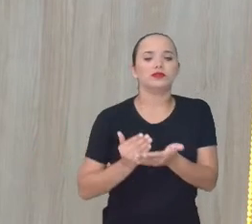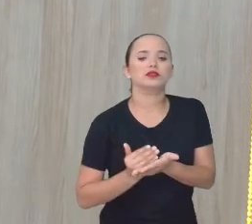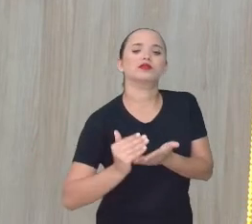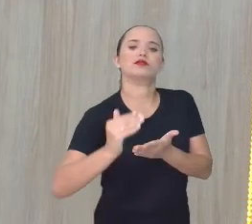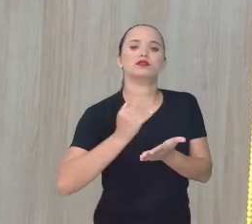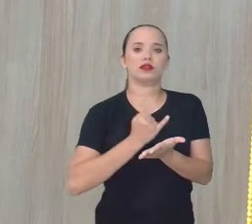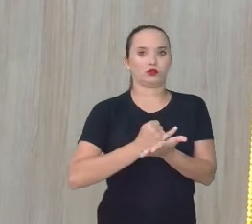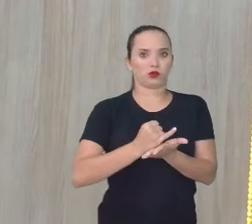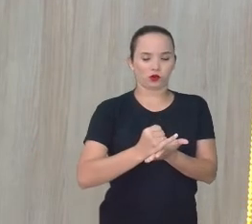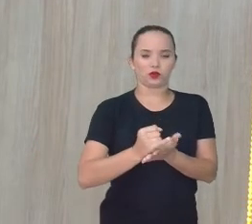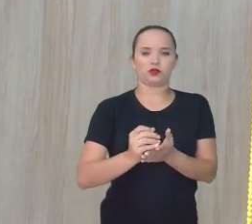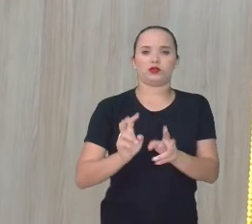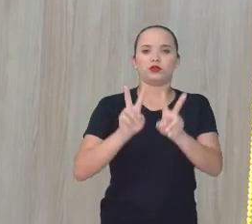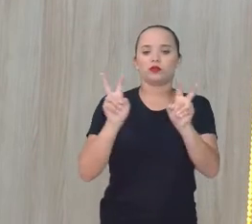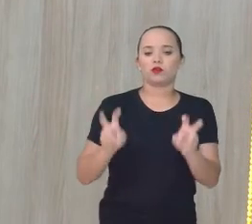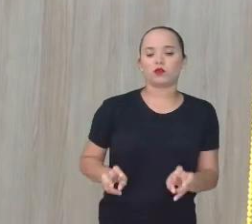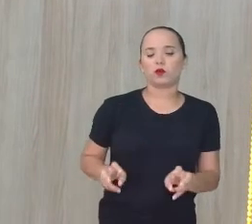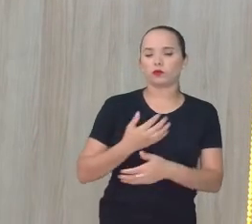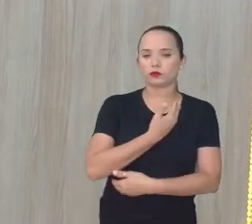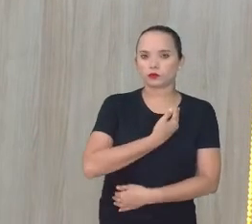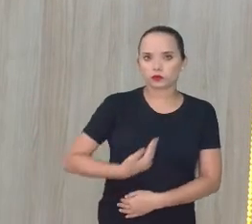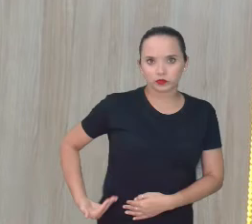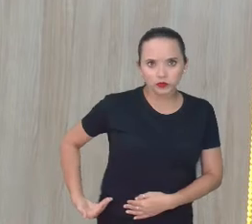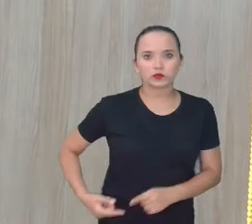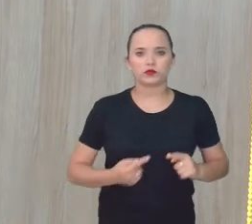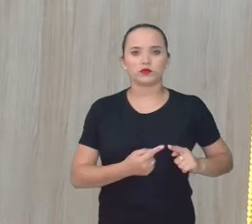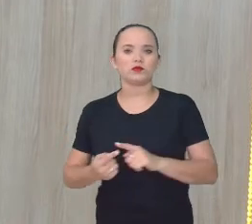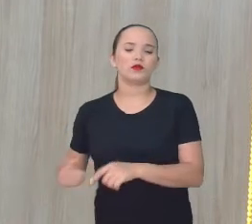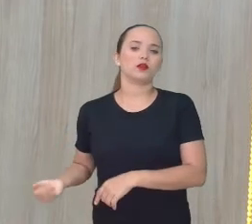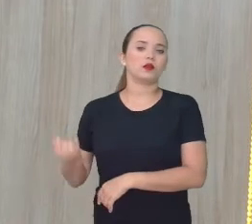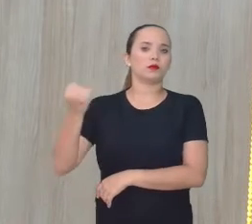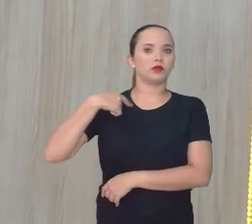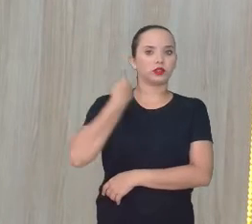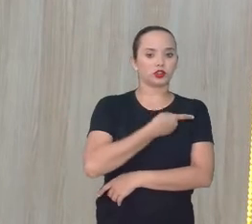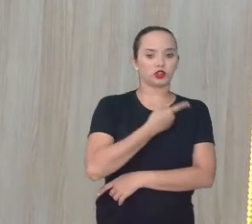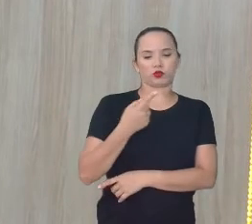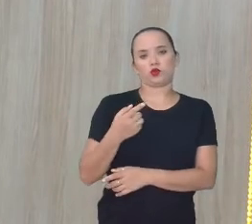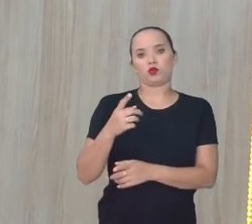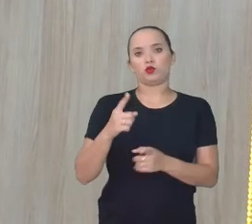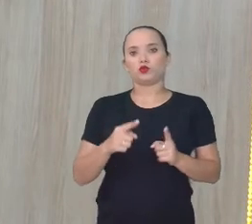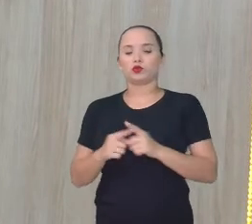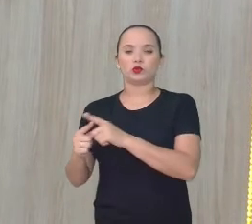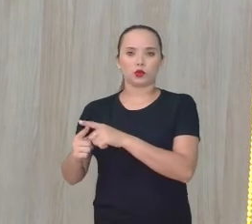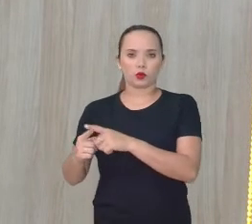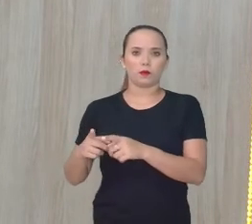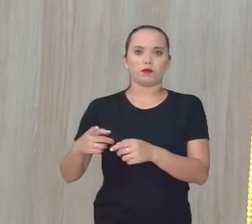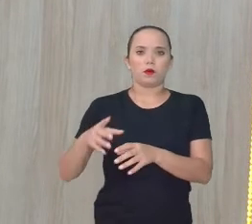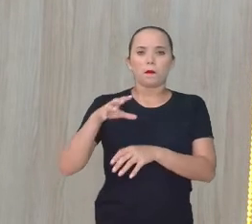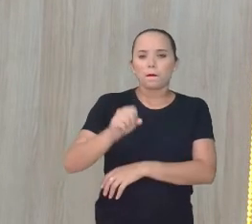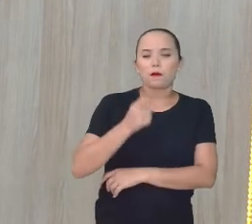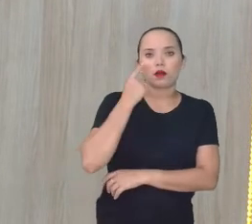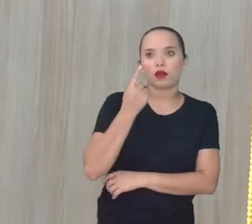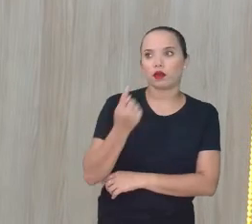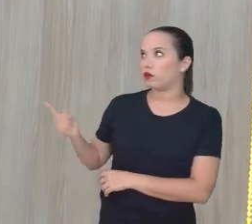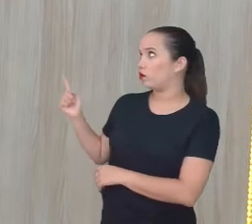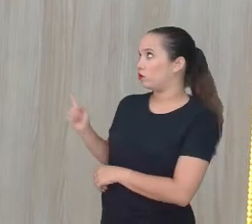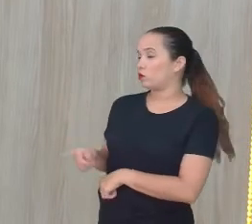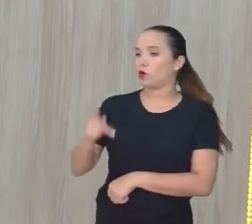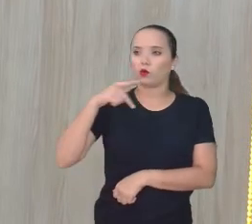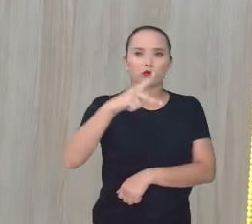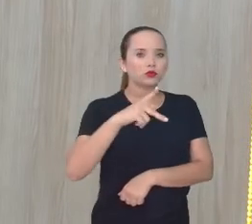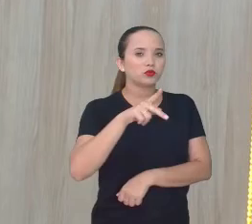né, sobre essas formas de governo, sobre a importância das nossas instituições democráticas, pega aí seu professor, sua